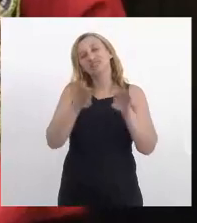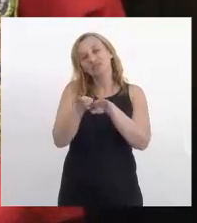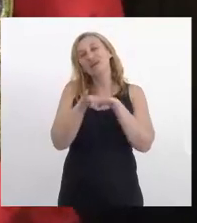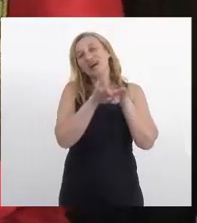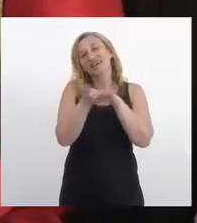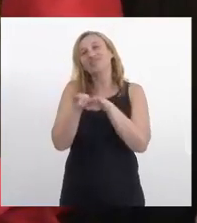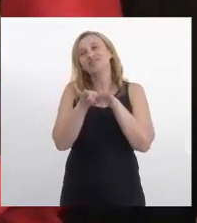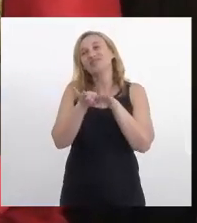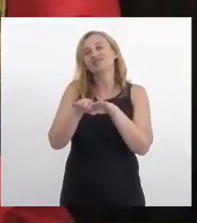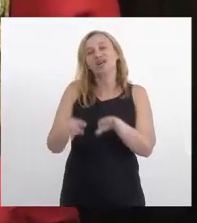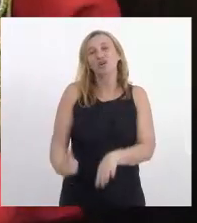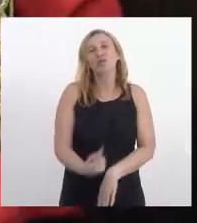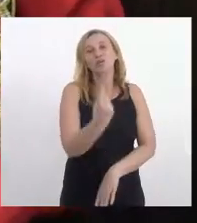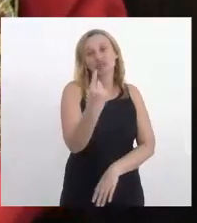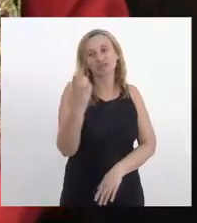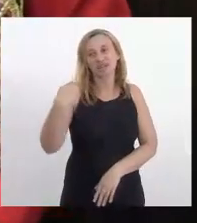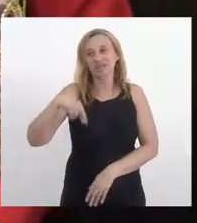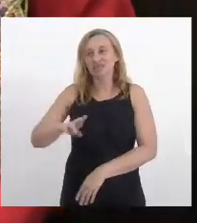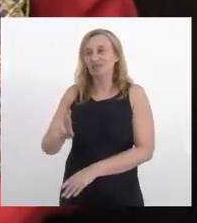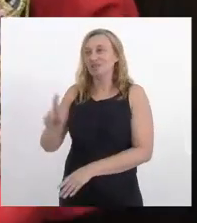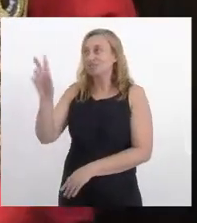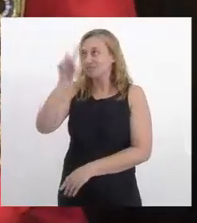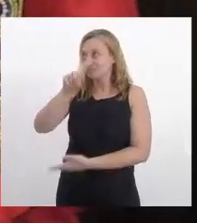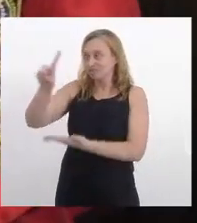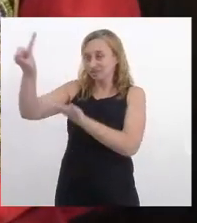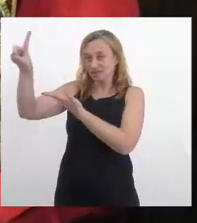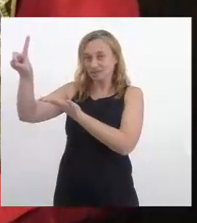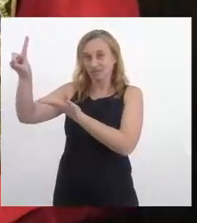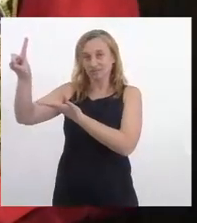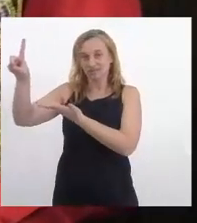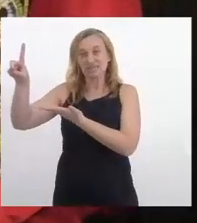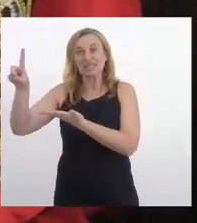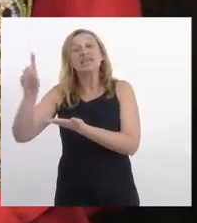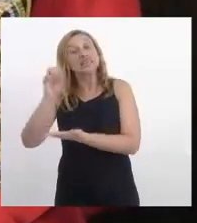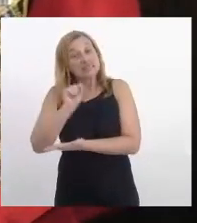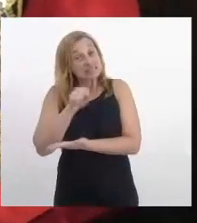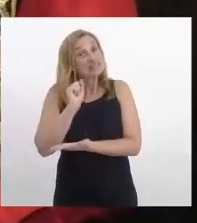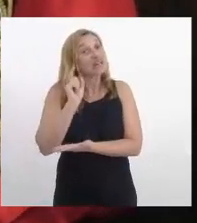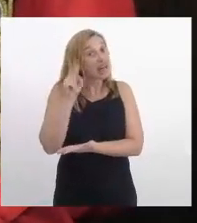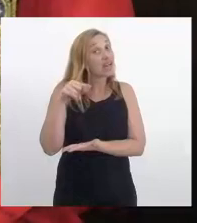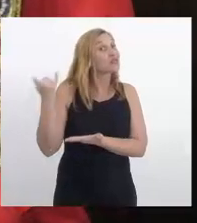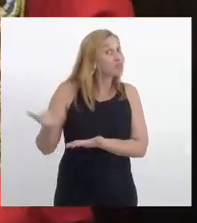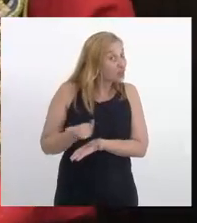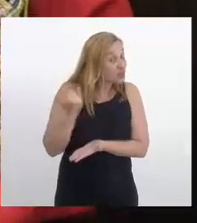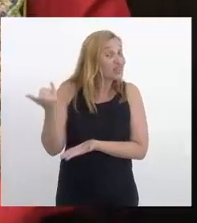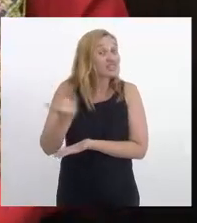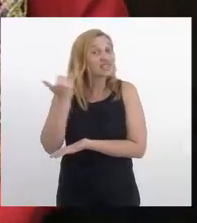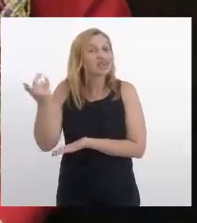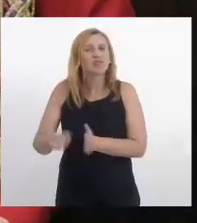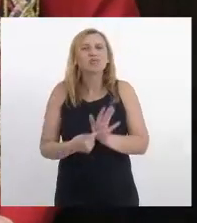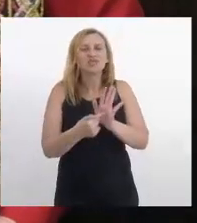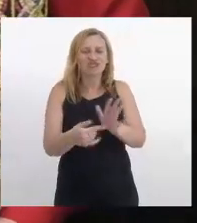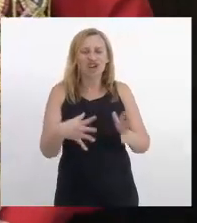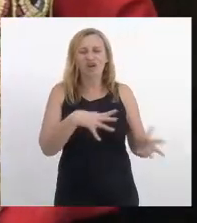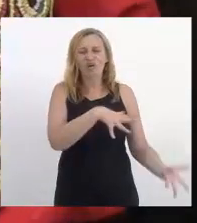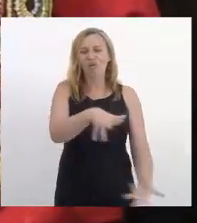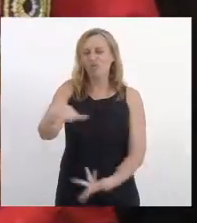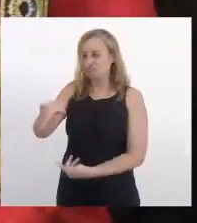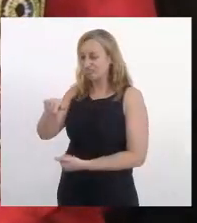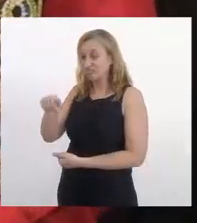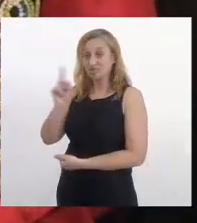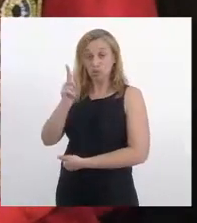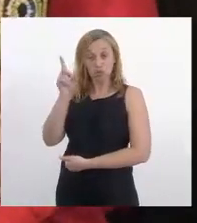religião é única, né, levando a Deus. E que, sim, é importante mostrar ao mundo, não só